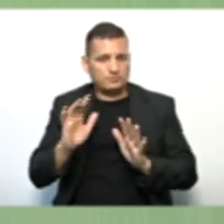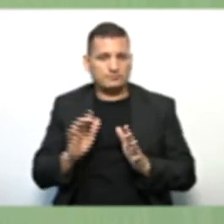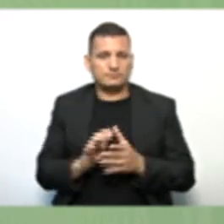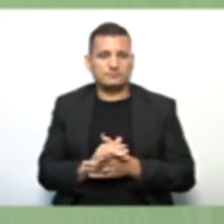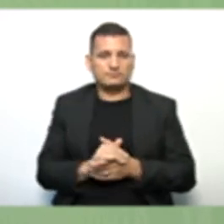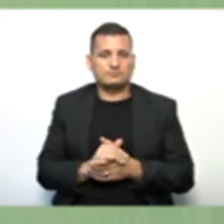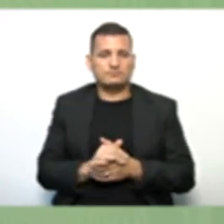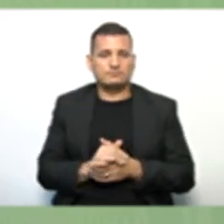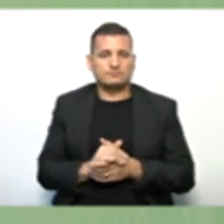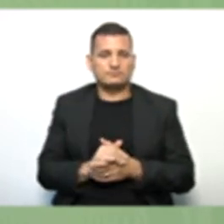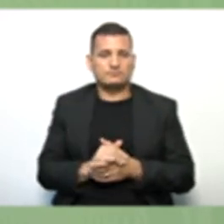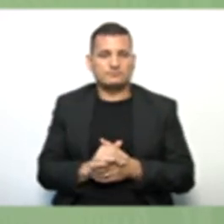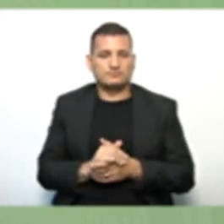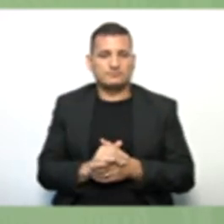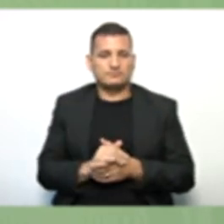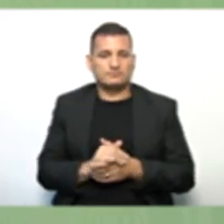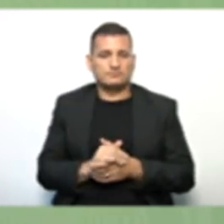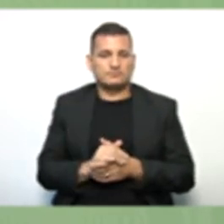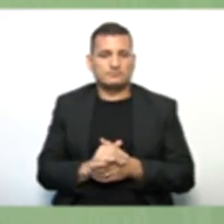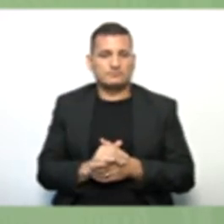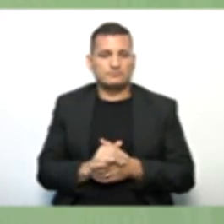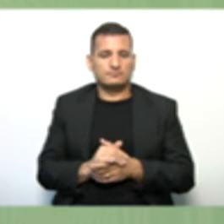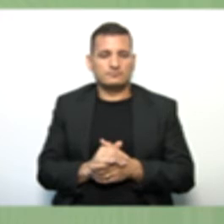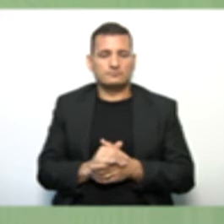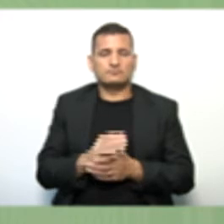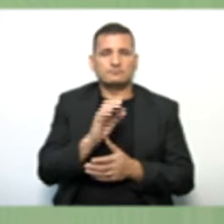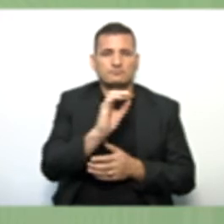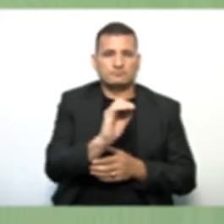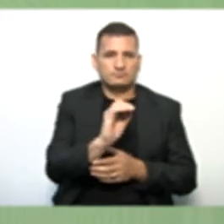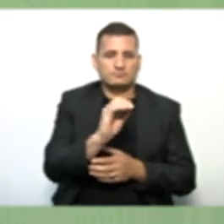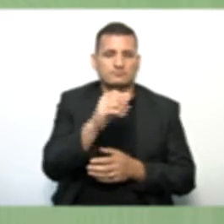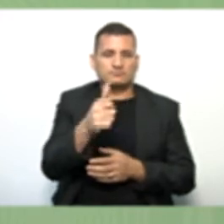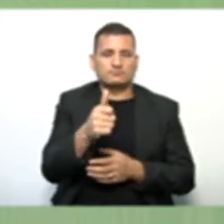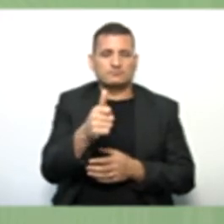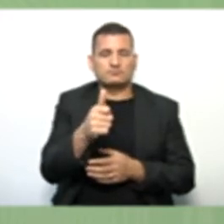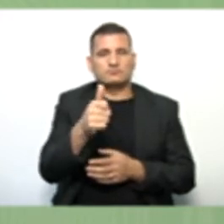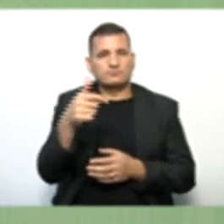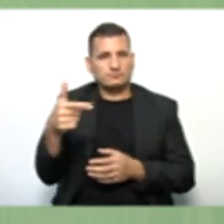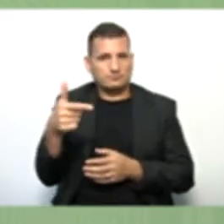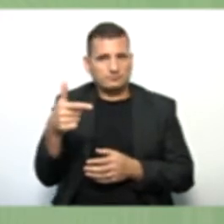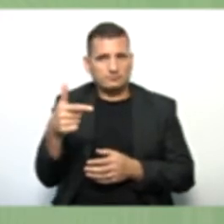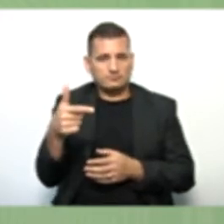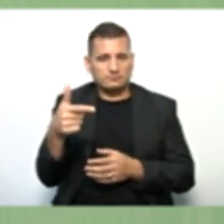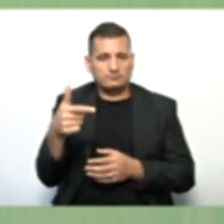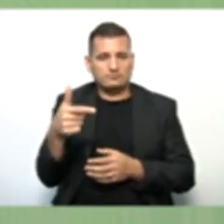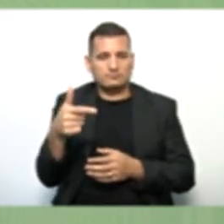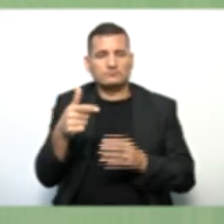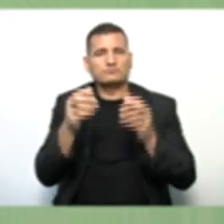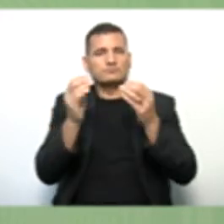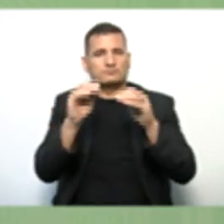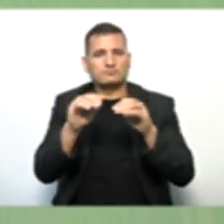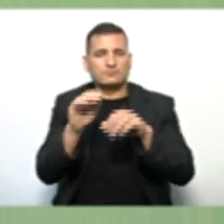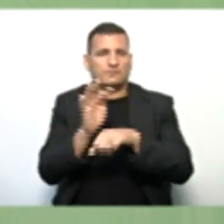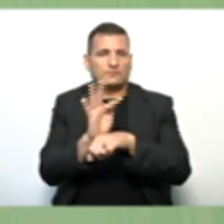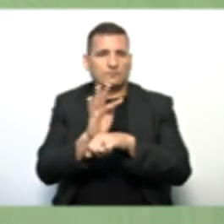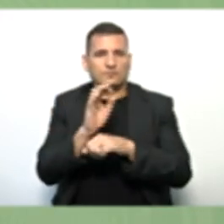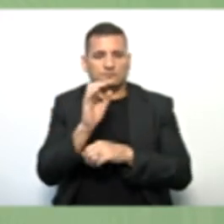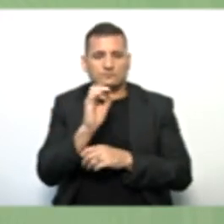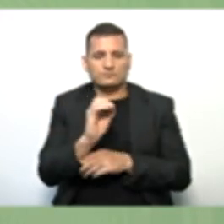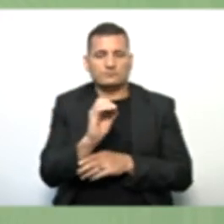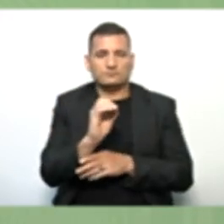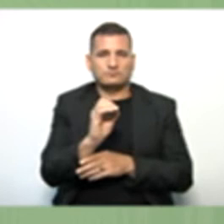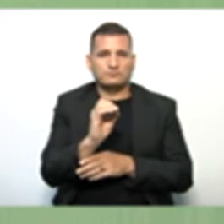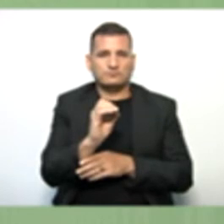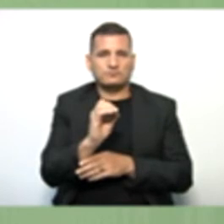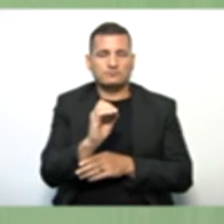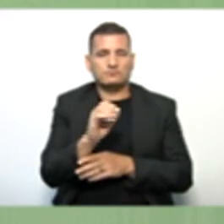listas, tá bom? Mesma coisa aqui, índice 0, 1 e 2. Quando eu coloco aqui filmes 0, que é o